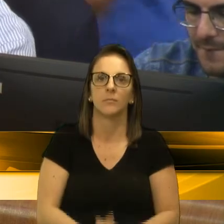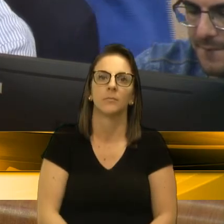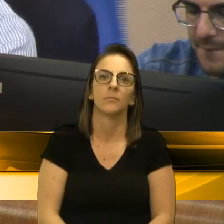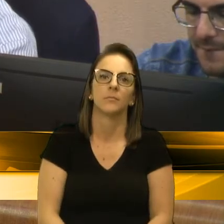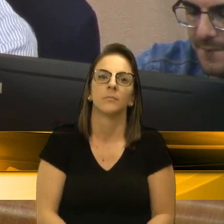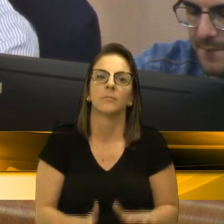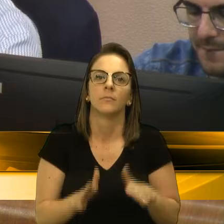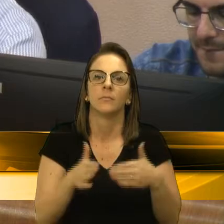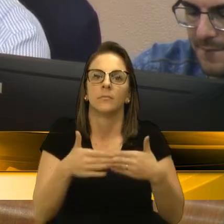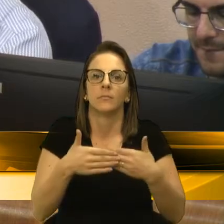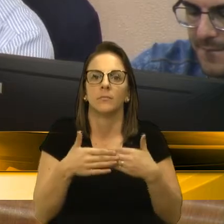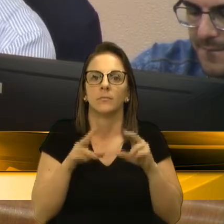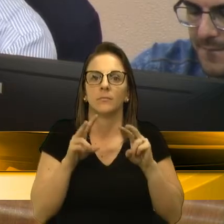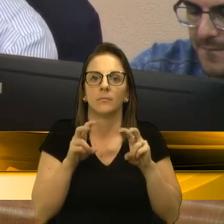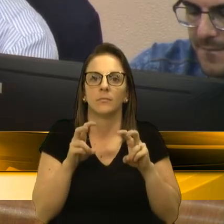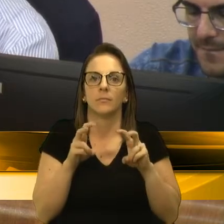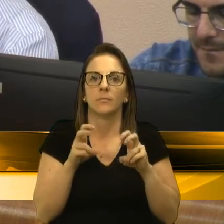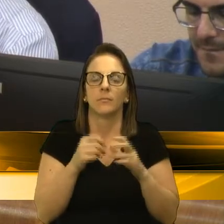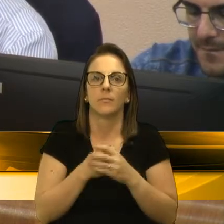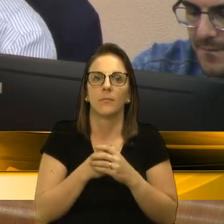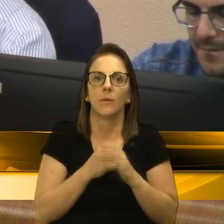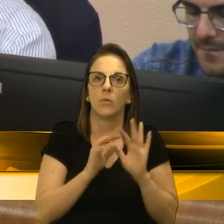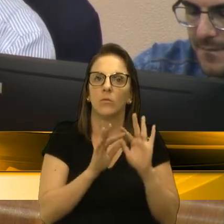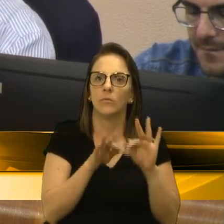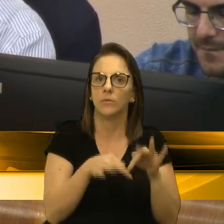Para finalizar a questão,